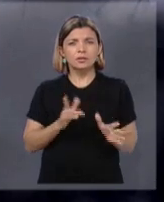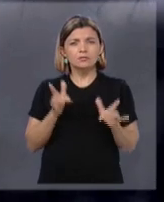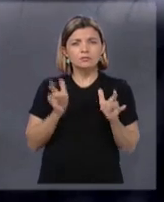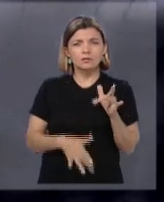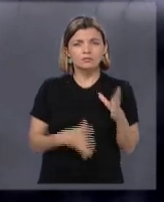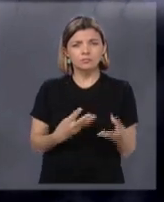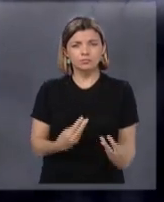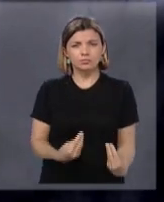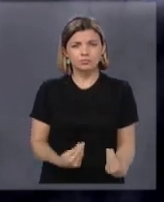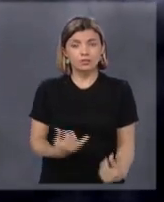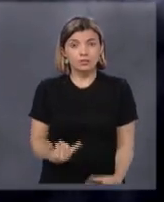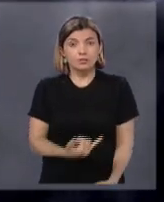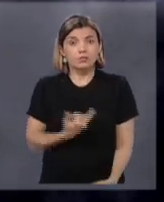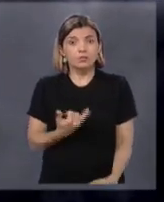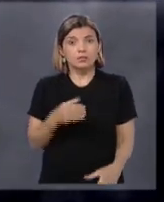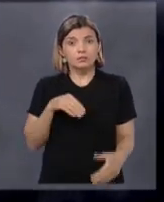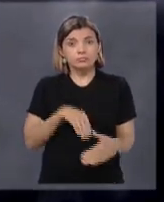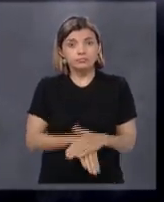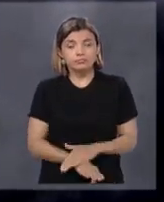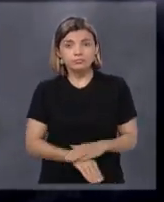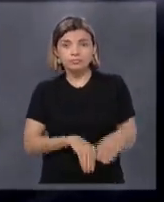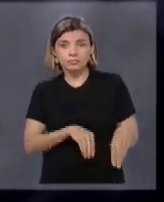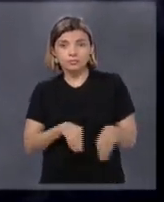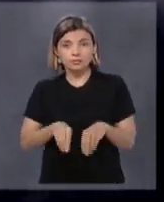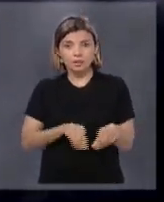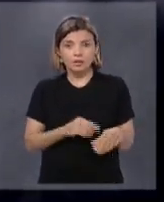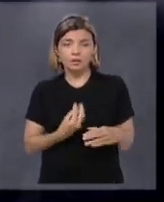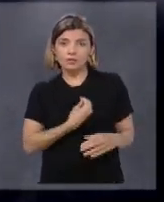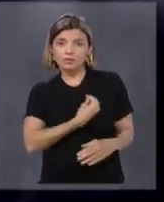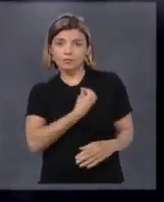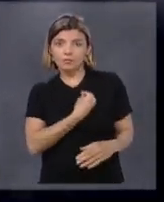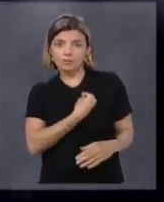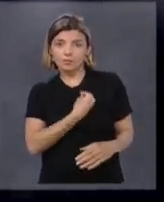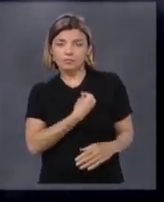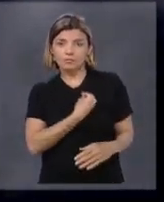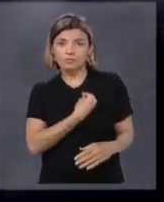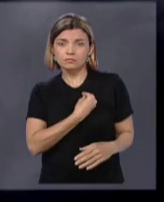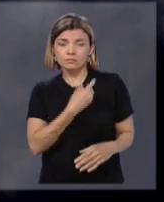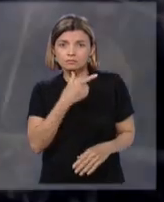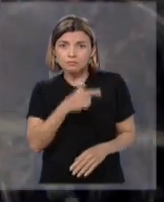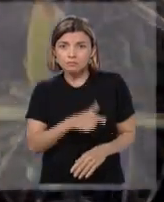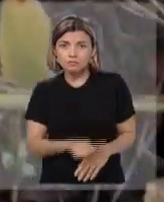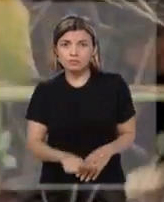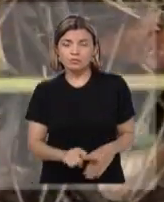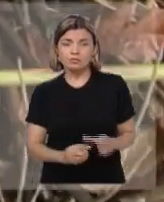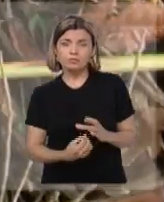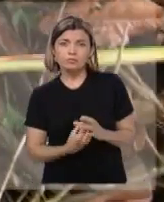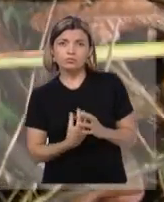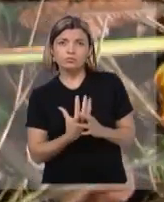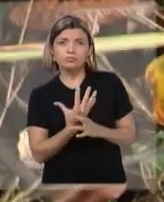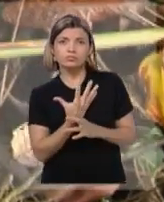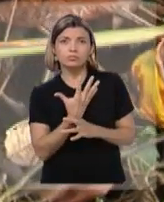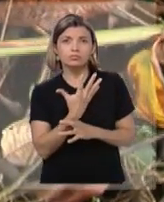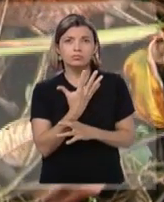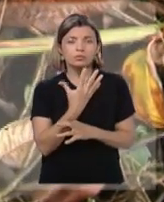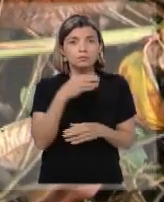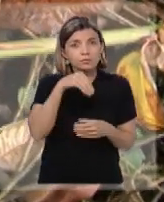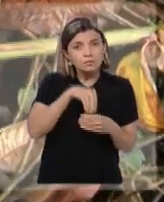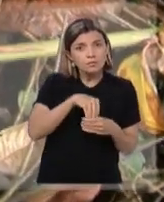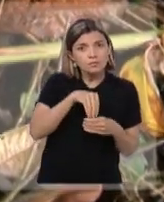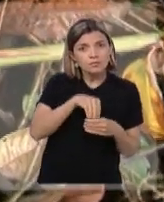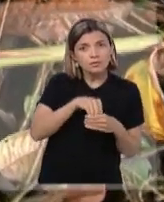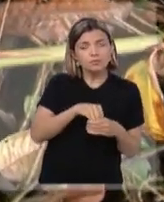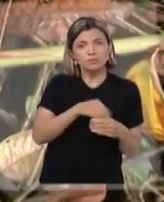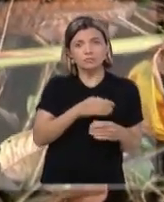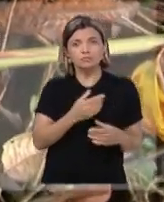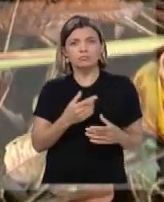Os decompositores desempenham um papel fundamental para a manutenção da vida em nosso planeta, porque transformam as